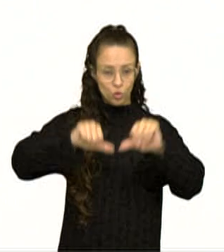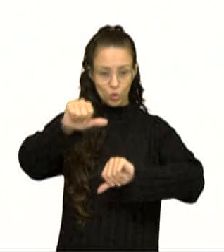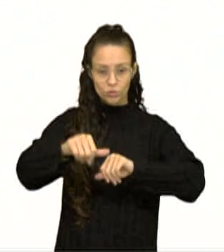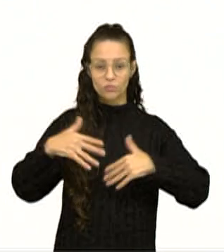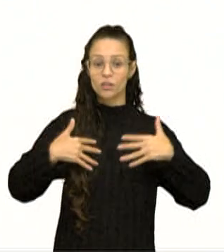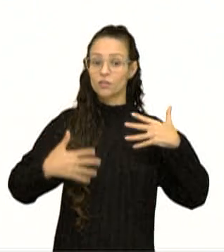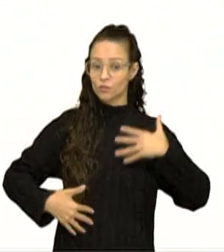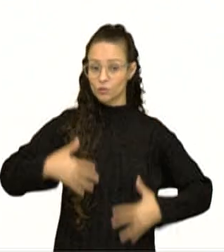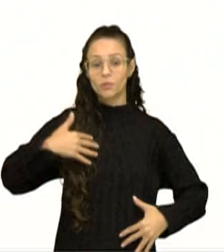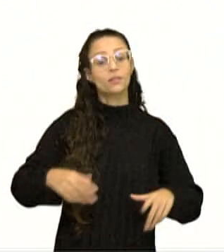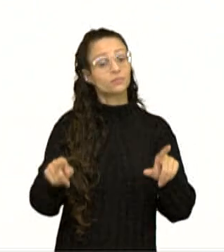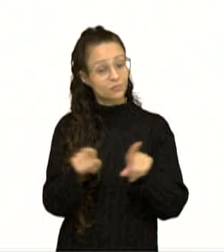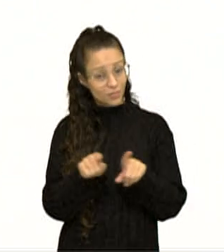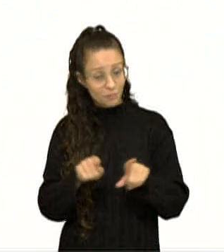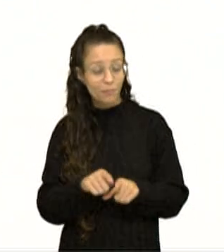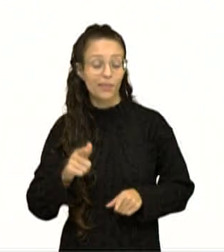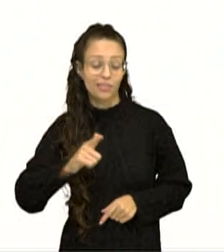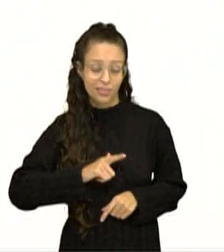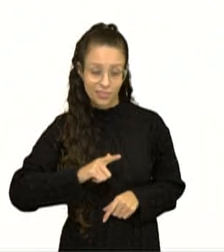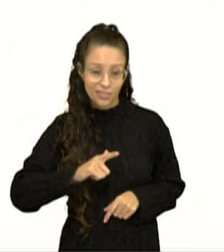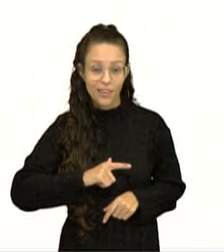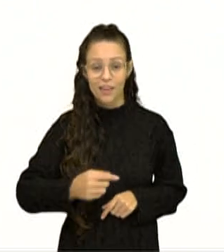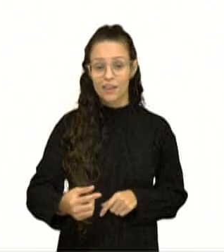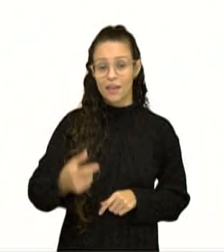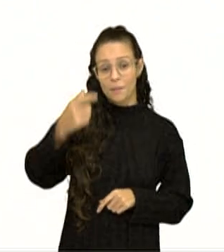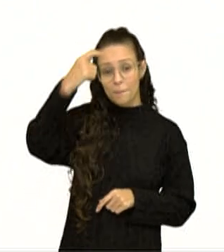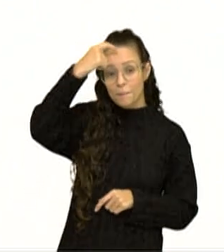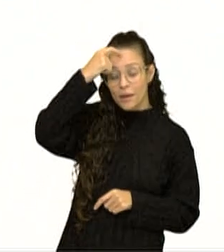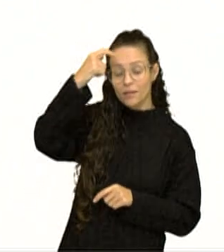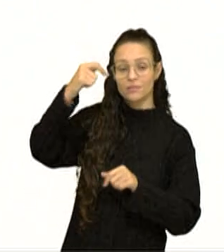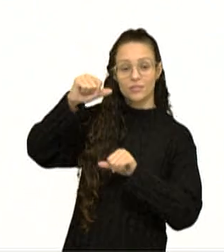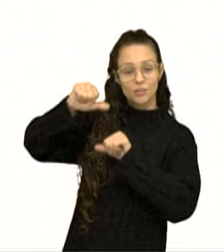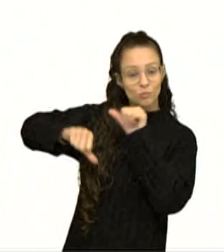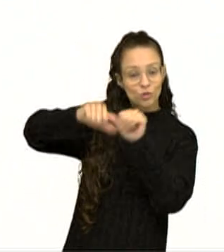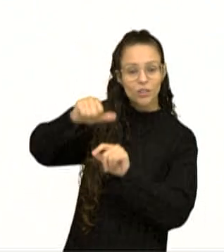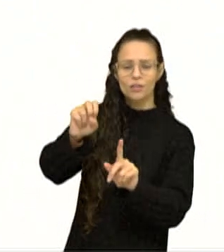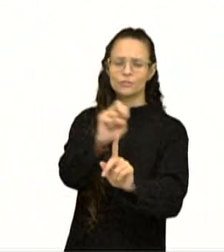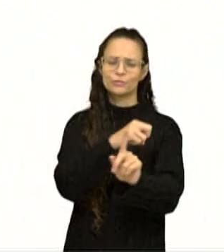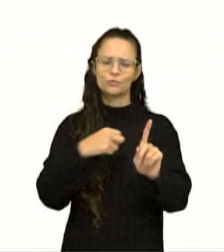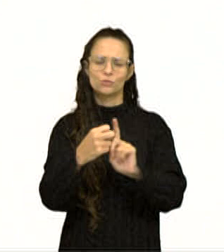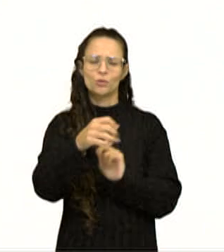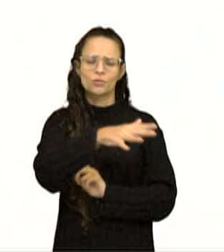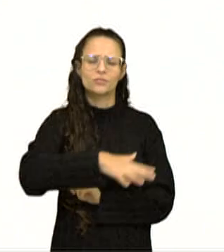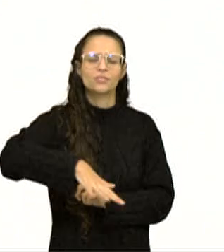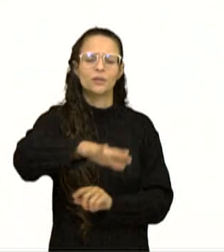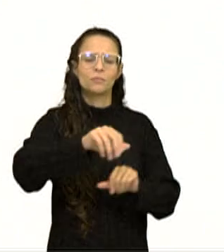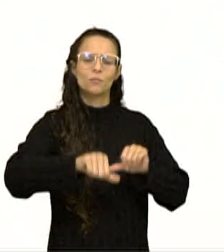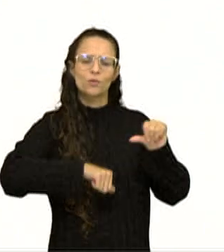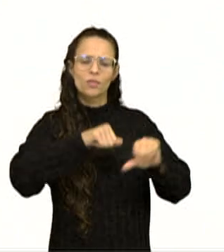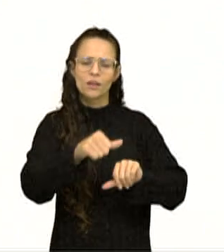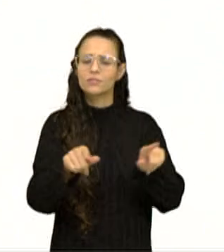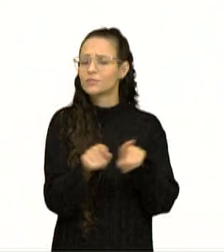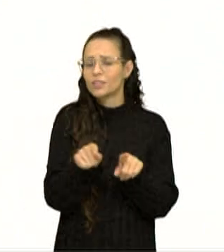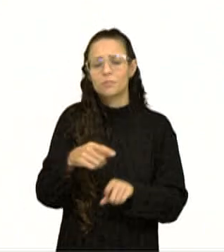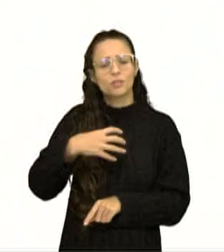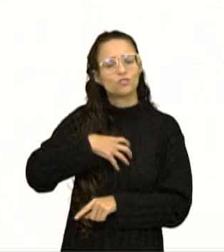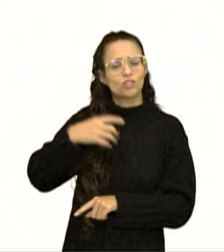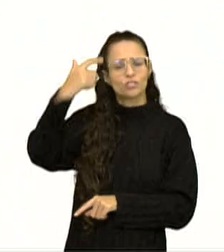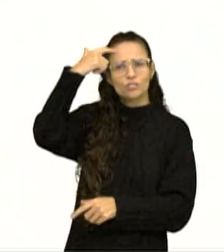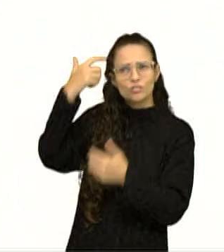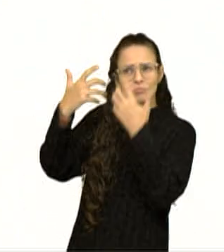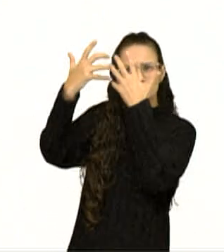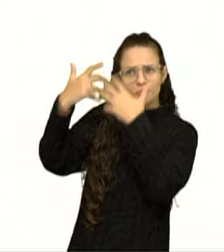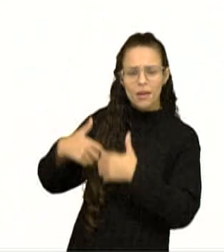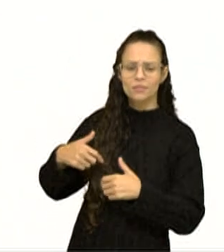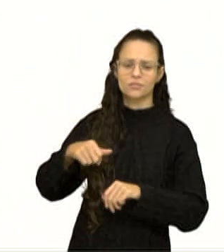a gente também está tendo mudanças no nosso mental, no nosso social, nas nossas formas de pensar,